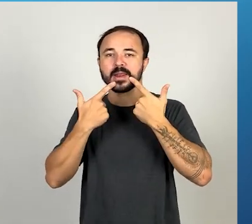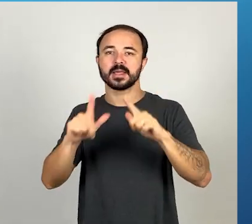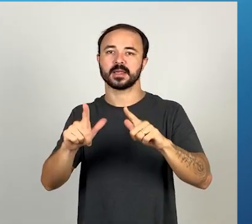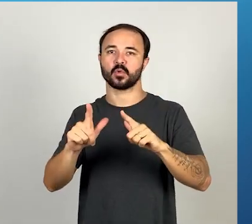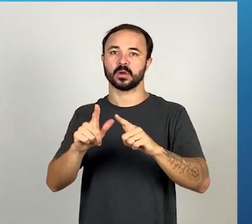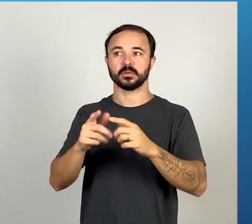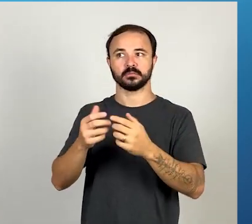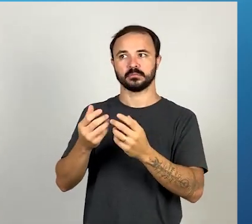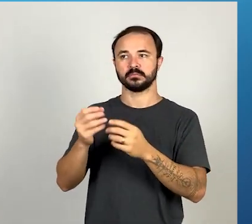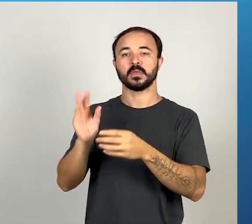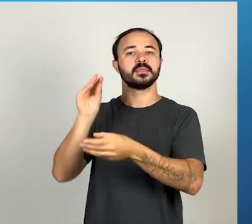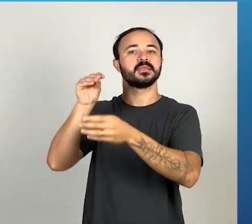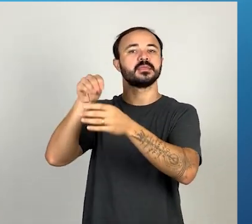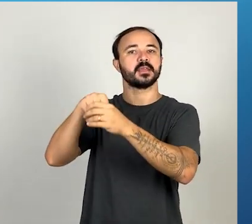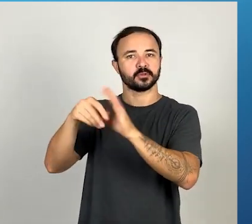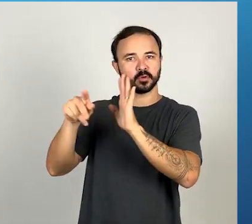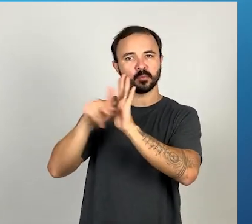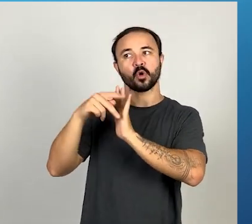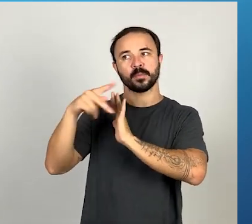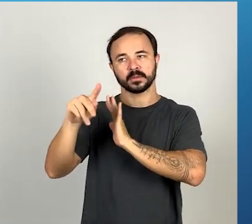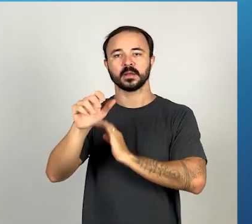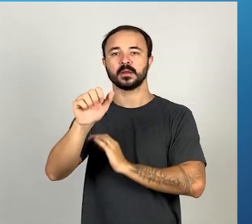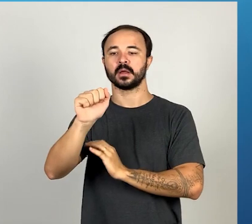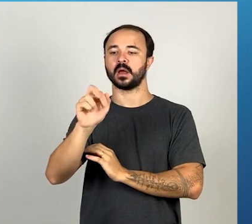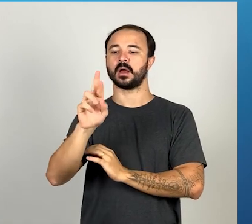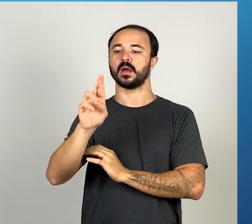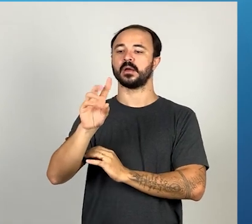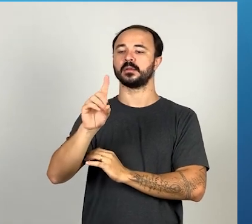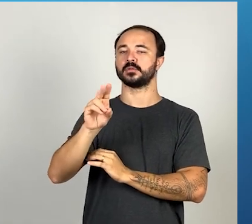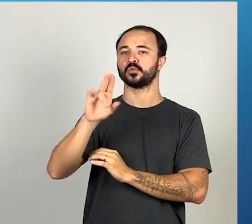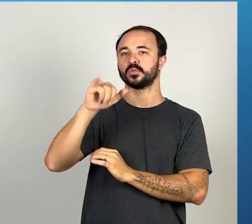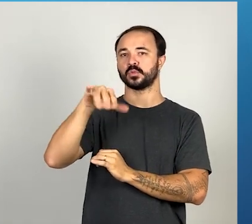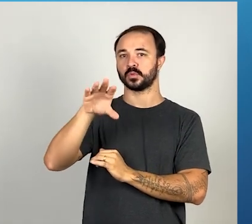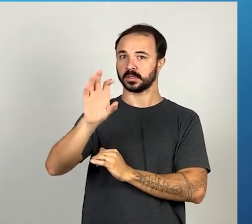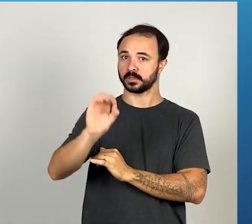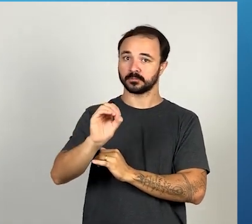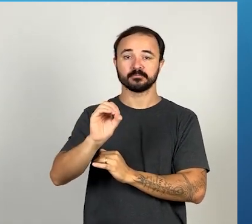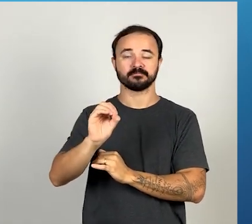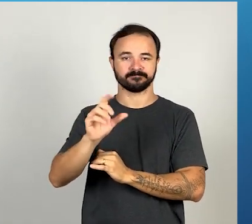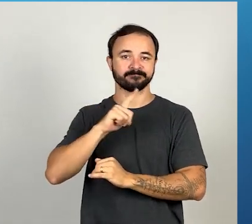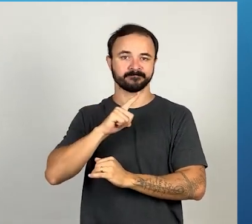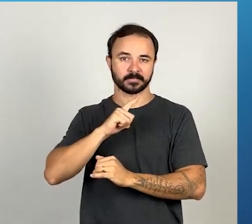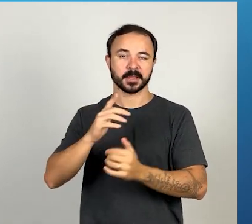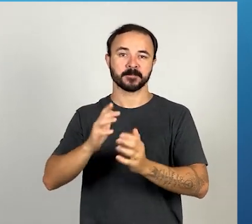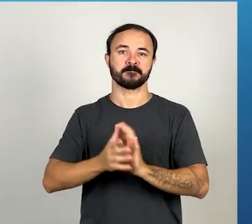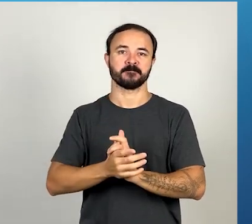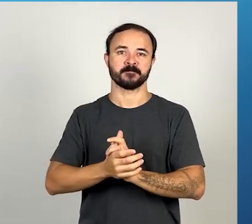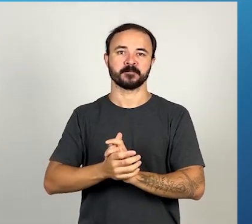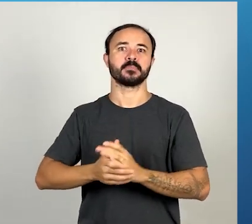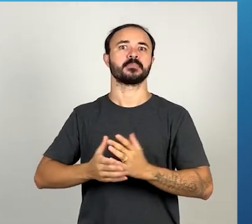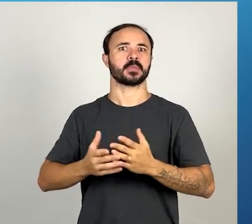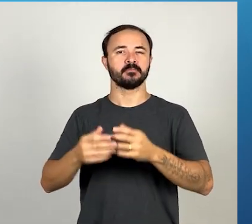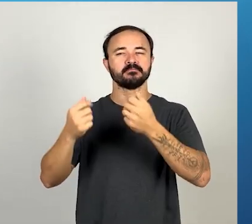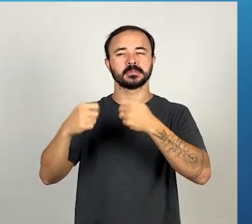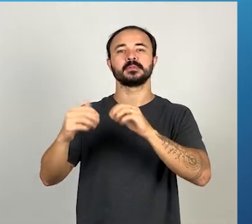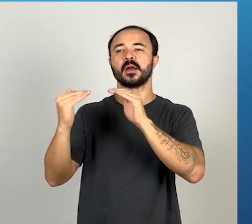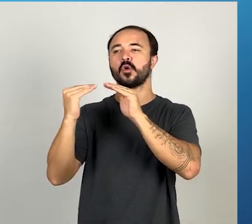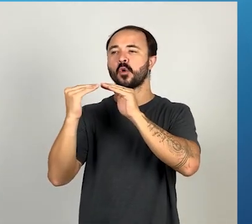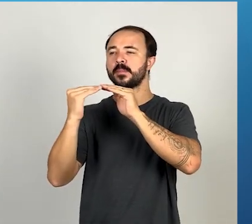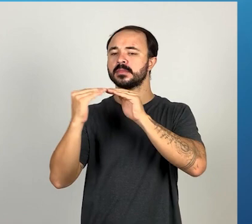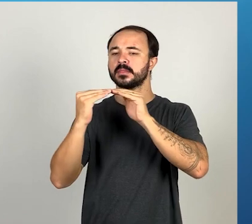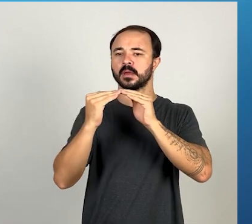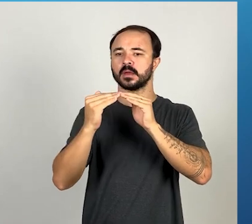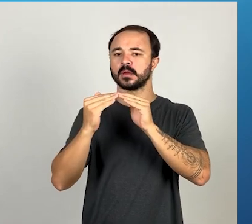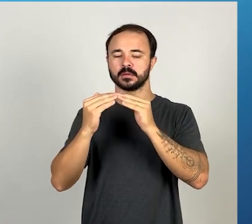uma plataforma conhecida como Arduino IDE, ela que vai fazer essa combinação entre a linguagem de alto nível, que